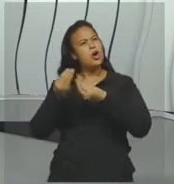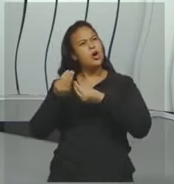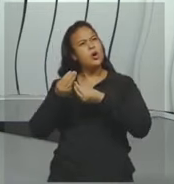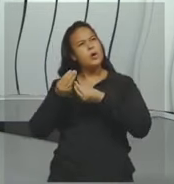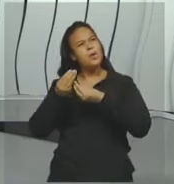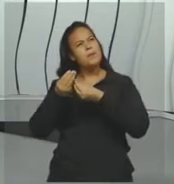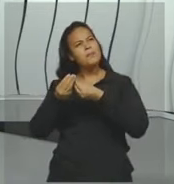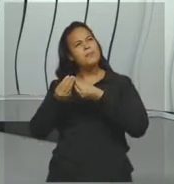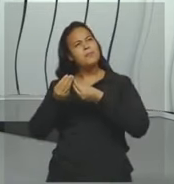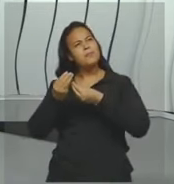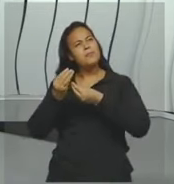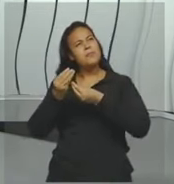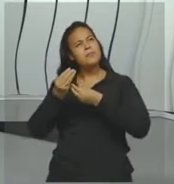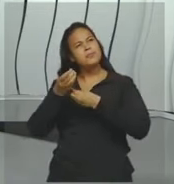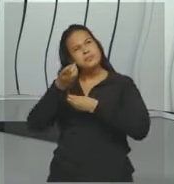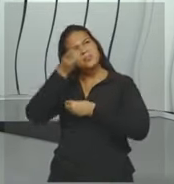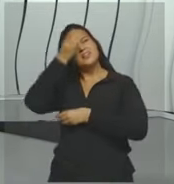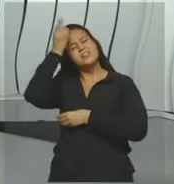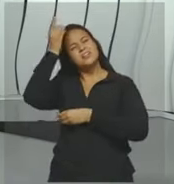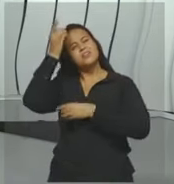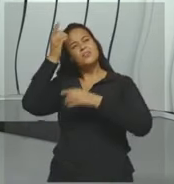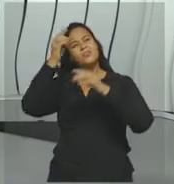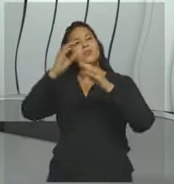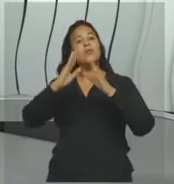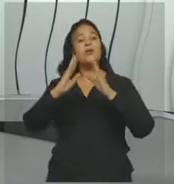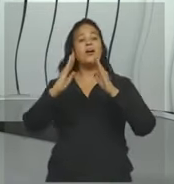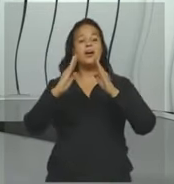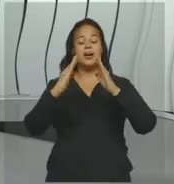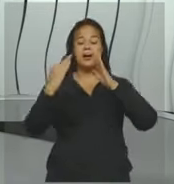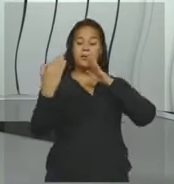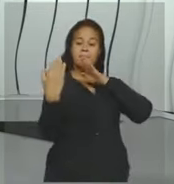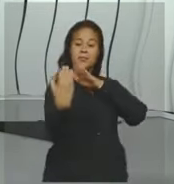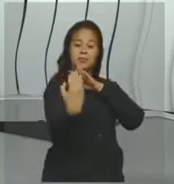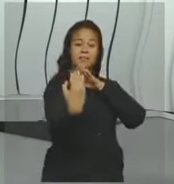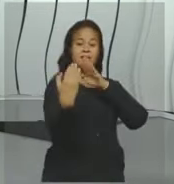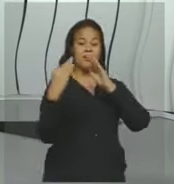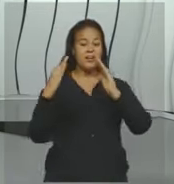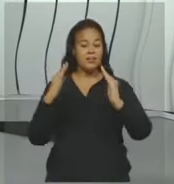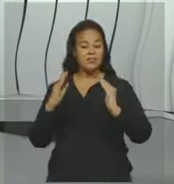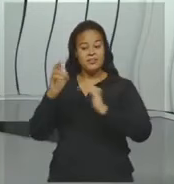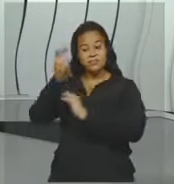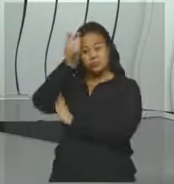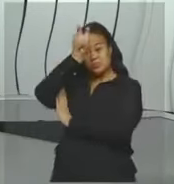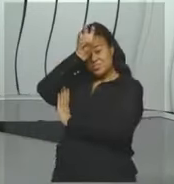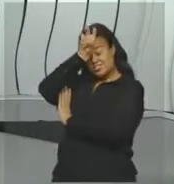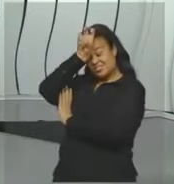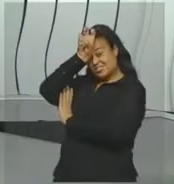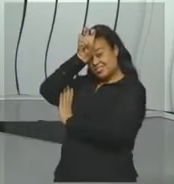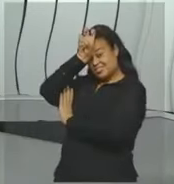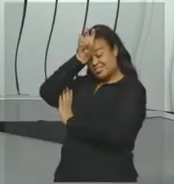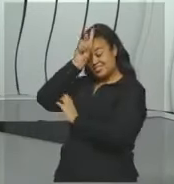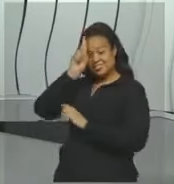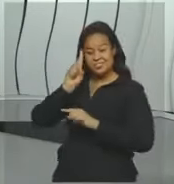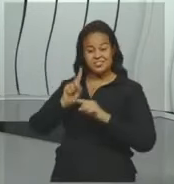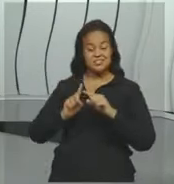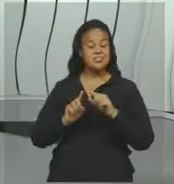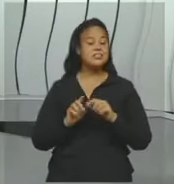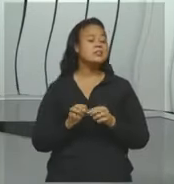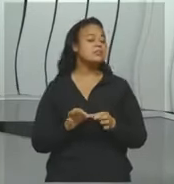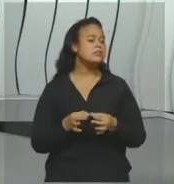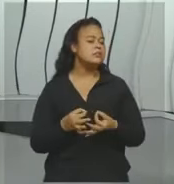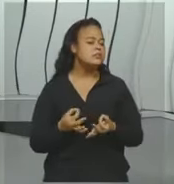as pirâmides do Egito, por exemplo. Com ferramentas muito simples, que são máquinas simples,